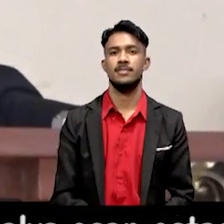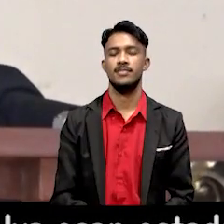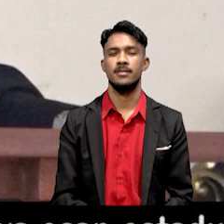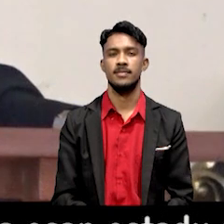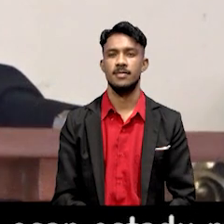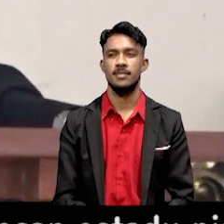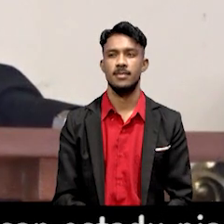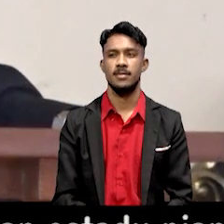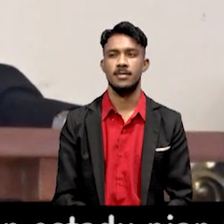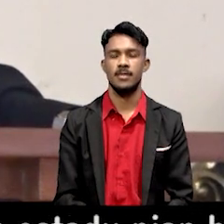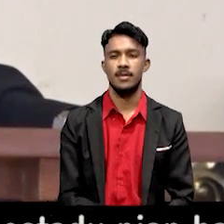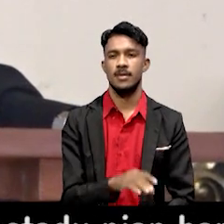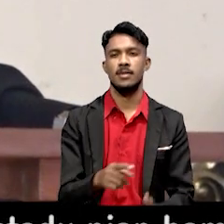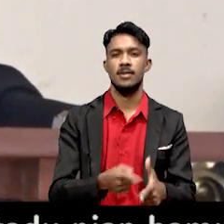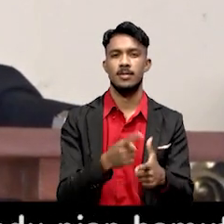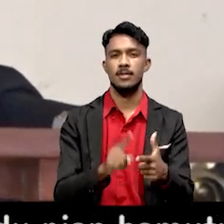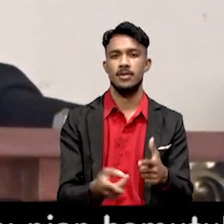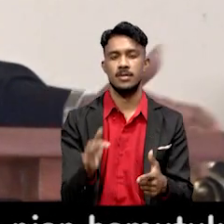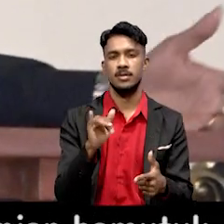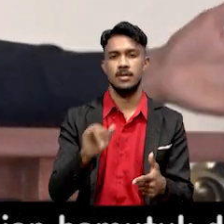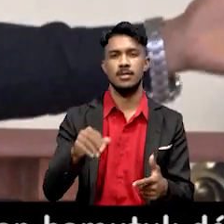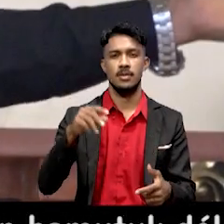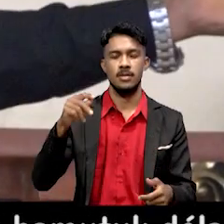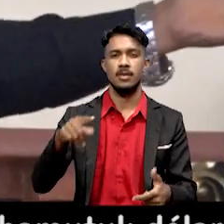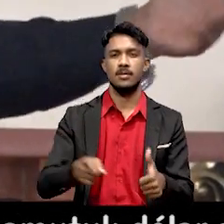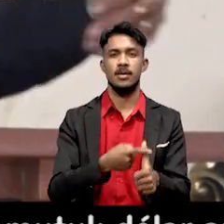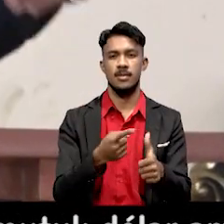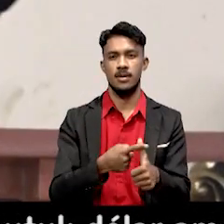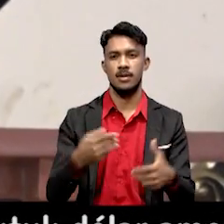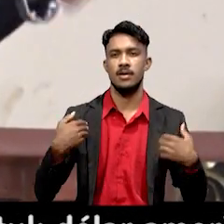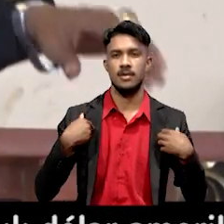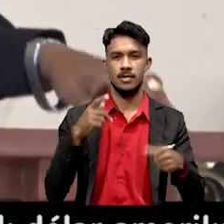E então, se a primeira volta se acontece,